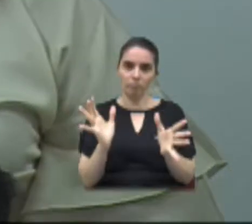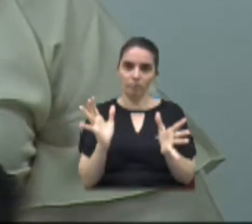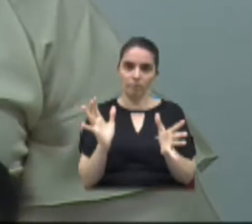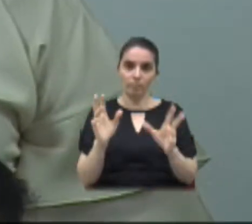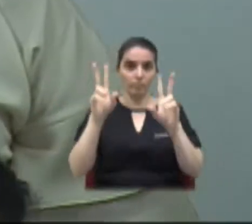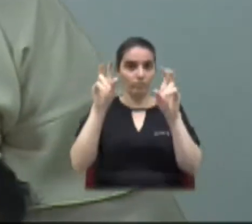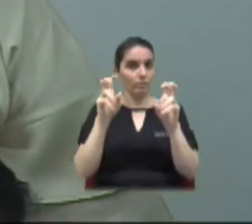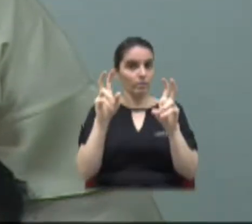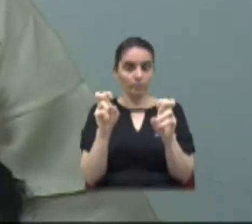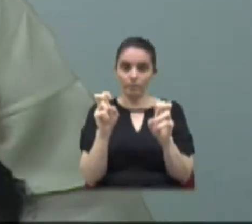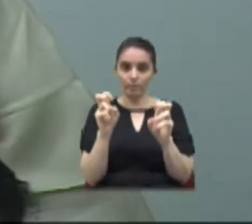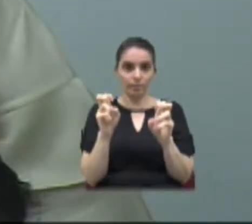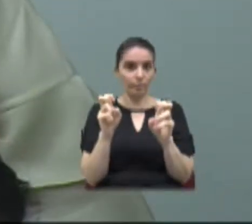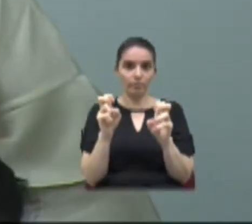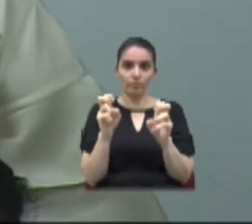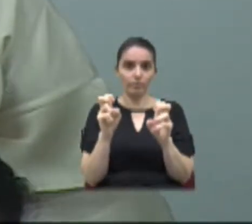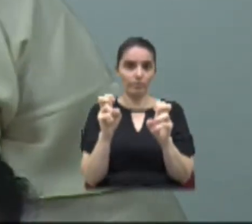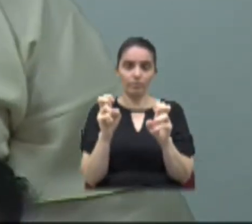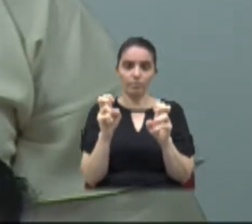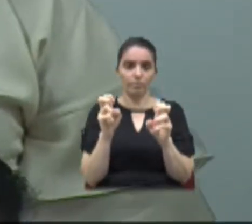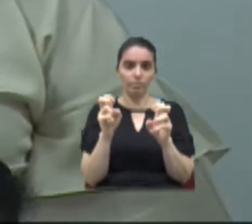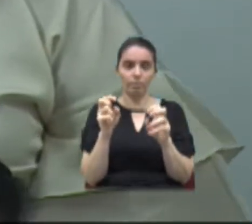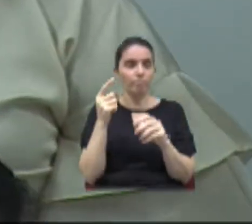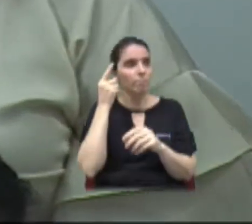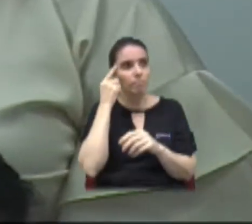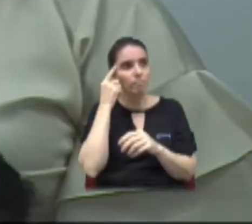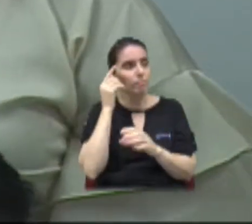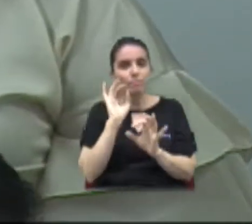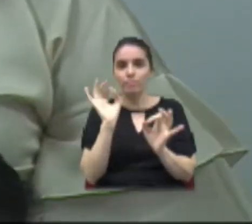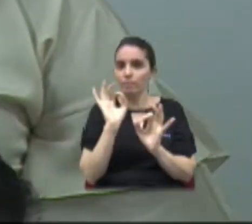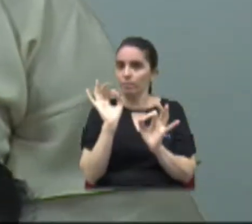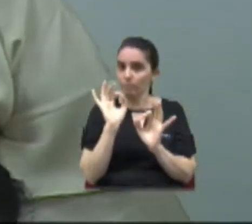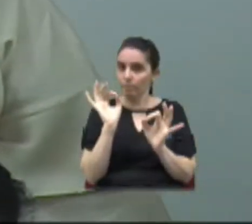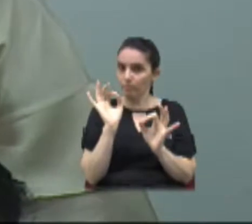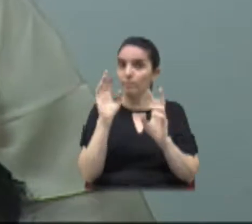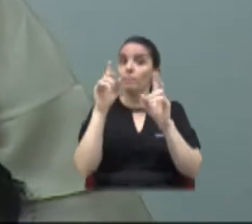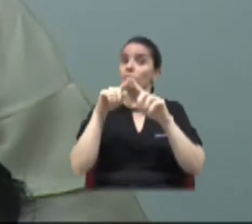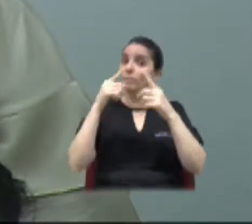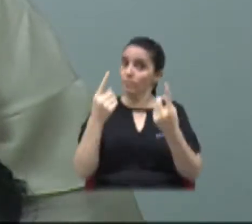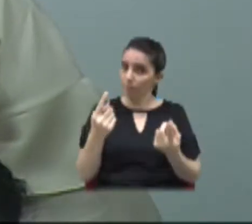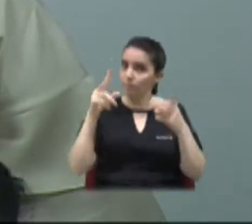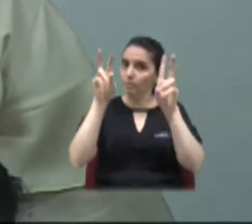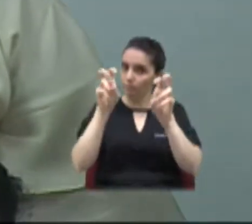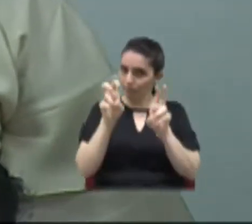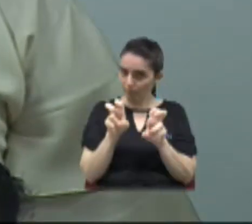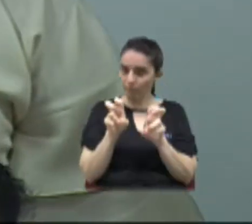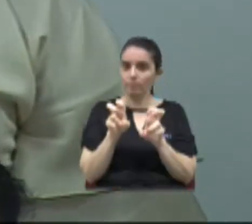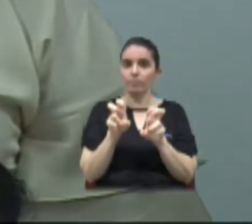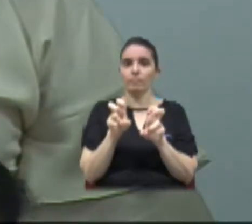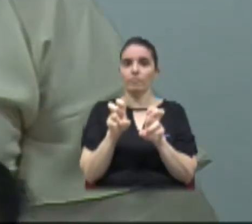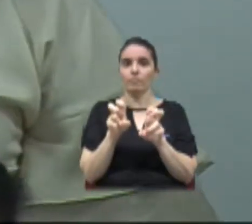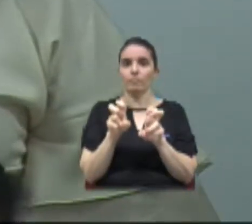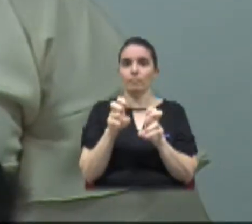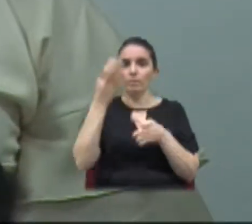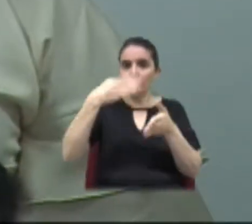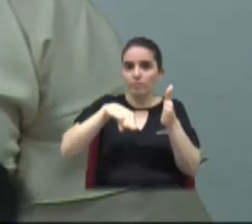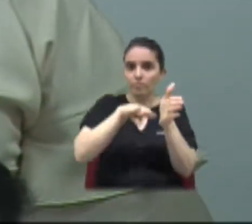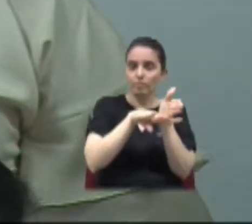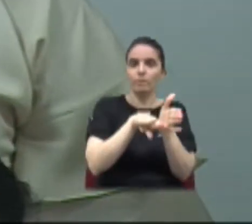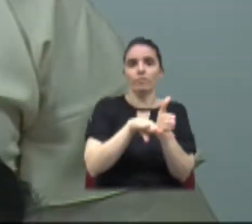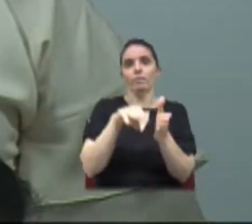oficial, né? Porque a gente fica sem saber qual que é a demanda que nós temos no município. É um assunto que temos